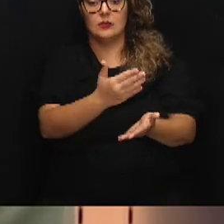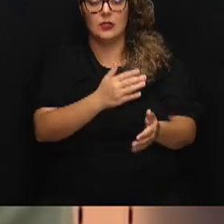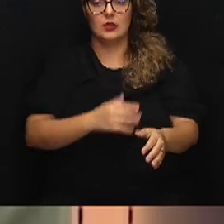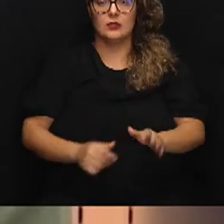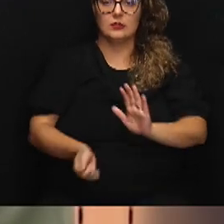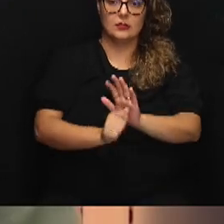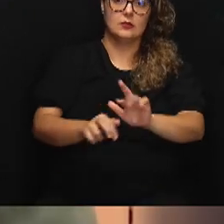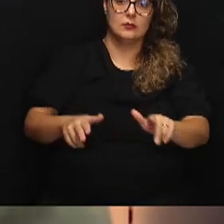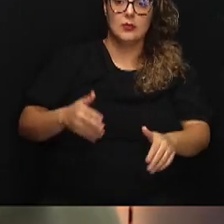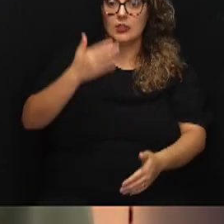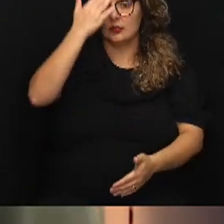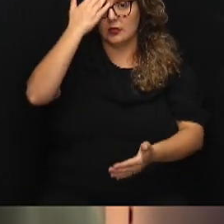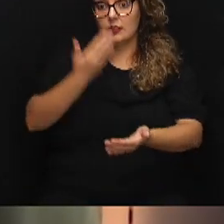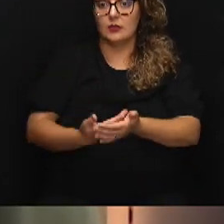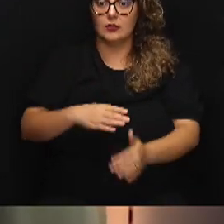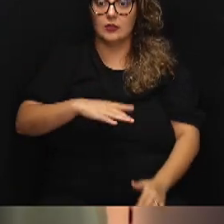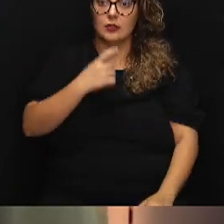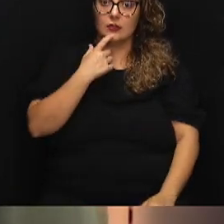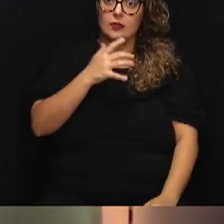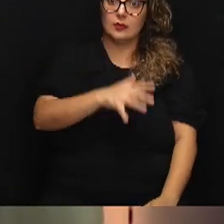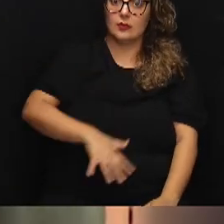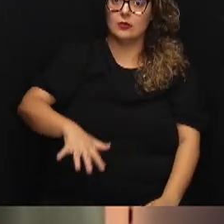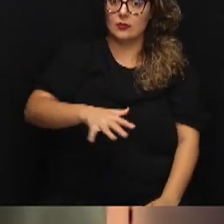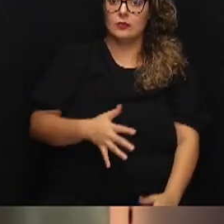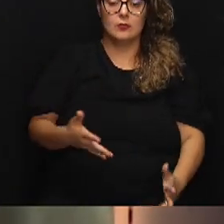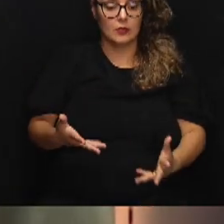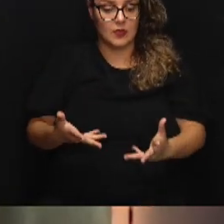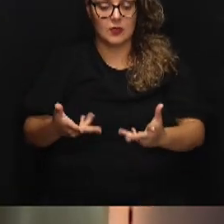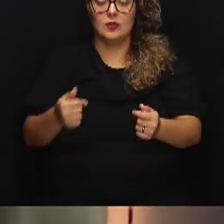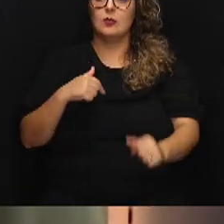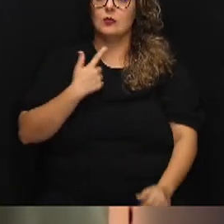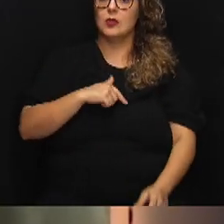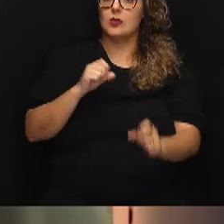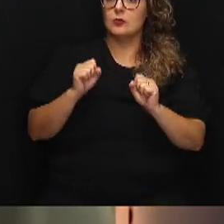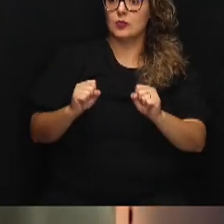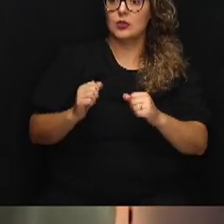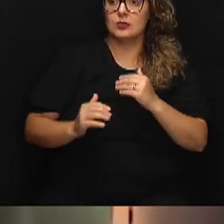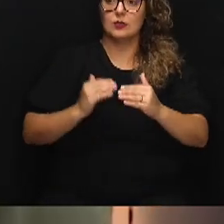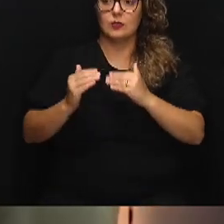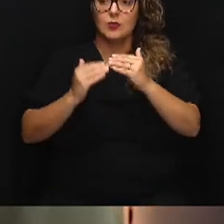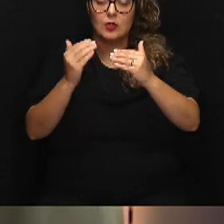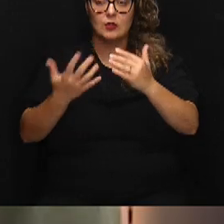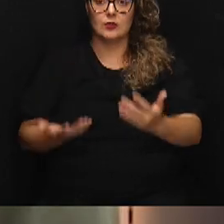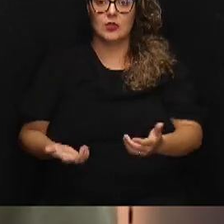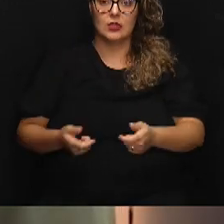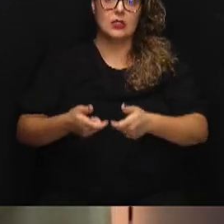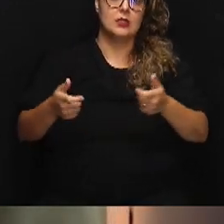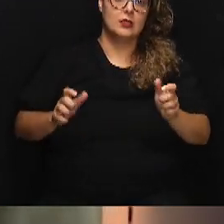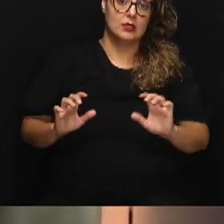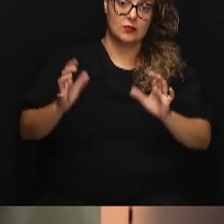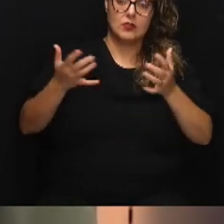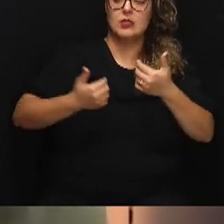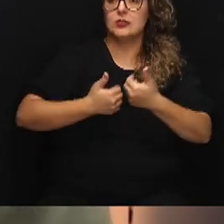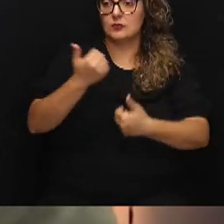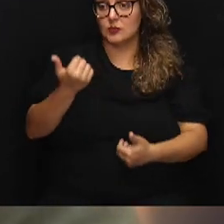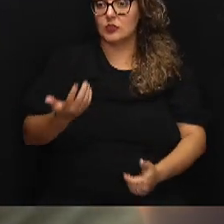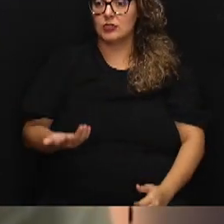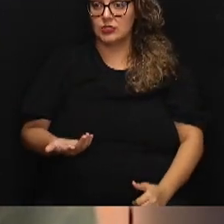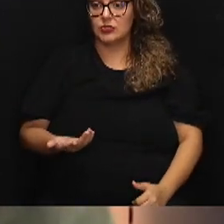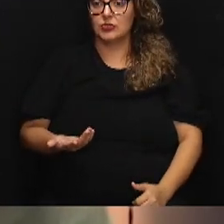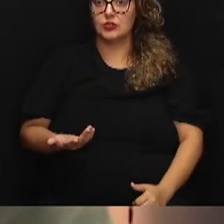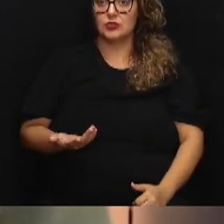Campinas como um terreno muito fértil para a gente poder produzir grandes eventos esportivos.